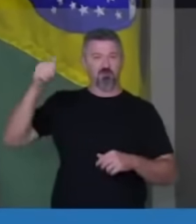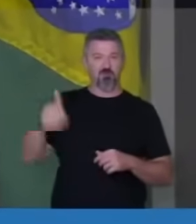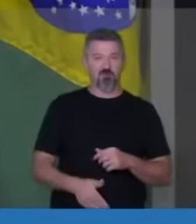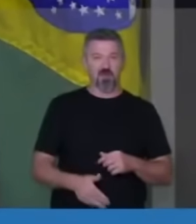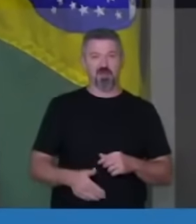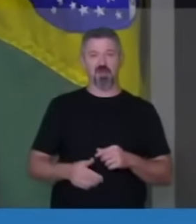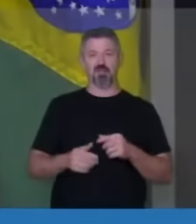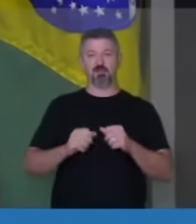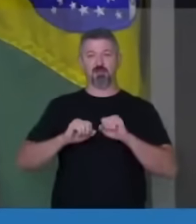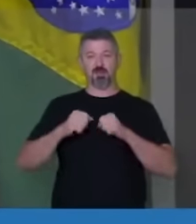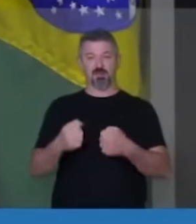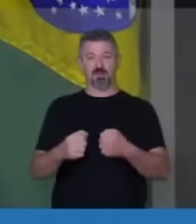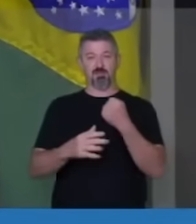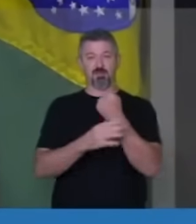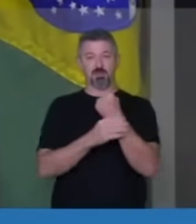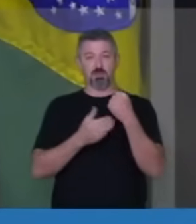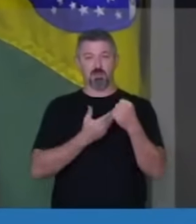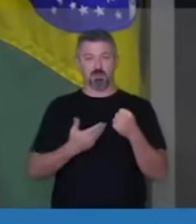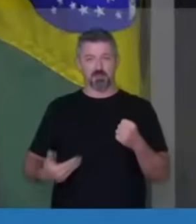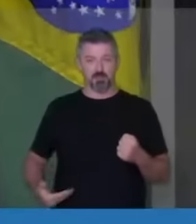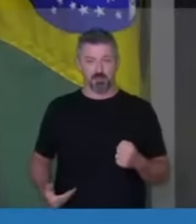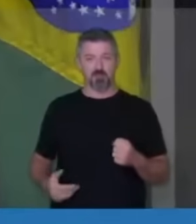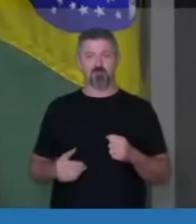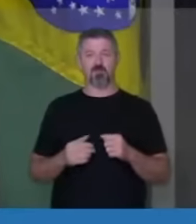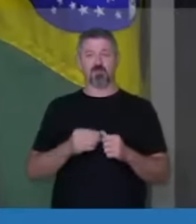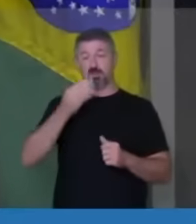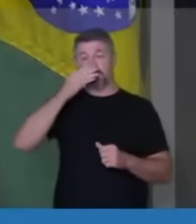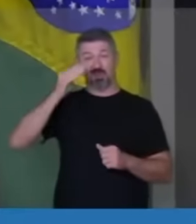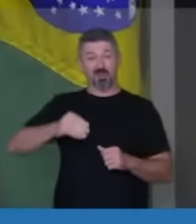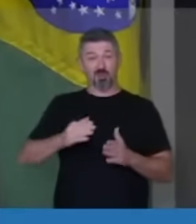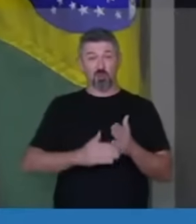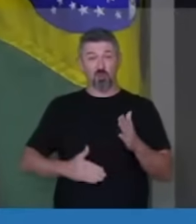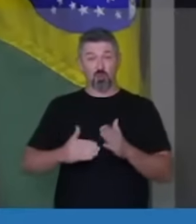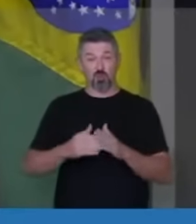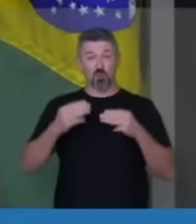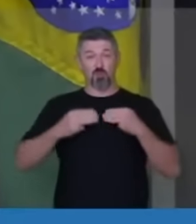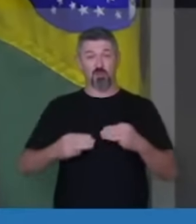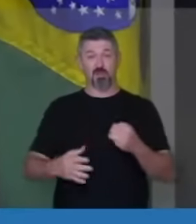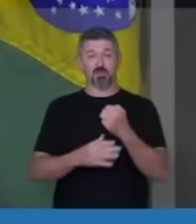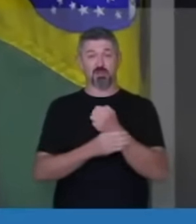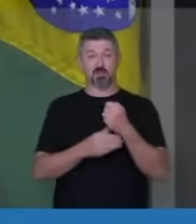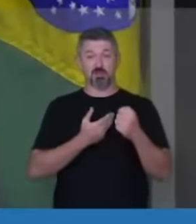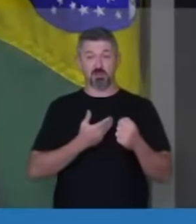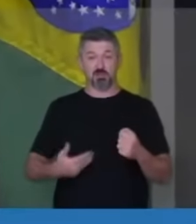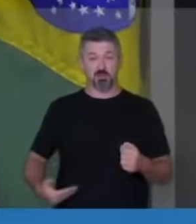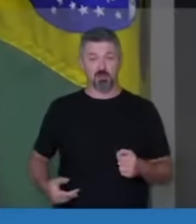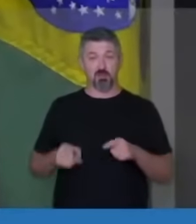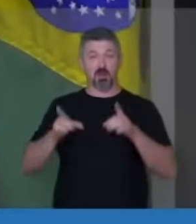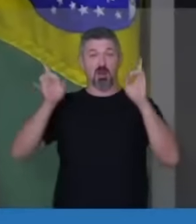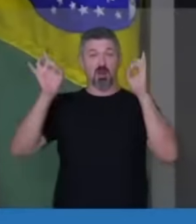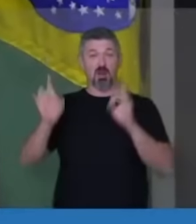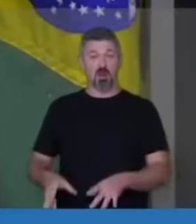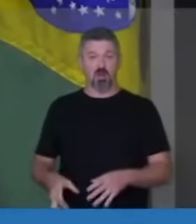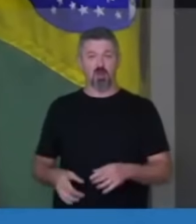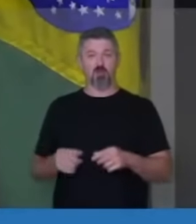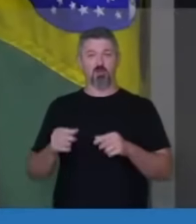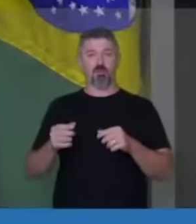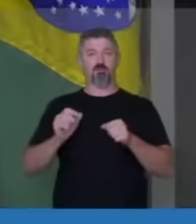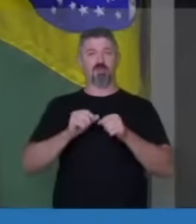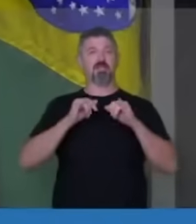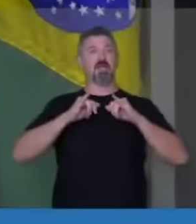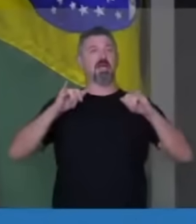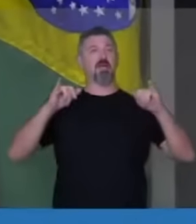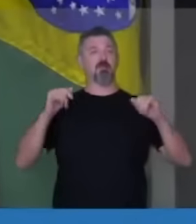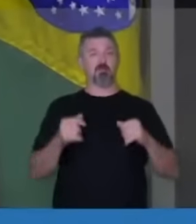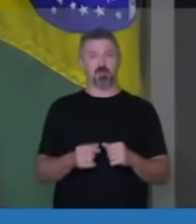fracasso na defesa da segurança pública, a completa negligência do Ministério da Segurança Pública, que ele abandonou para fazer sua